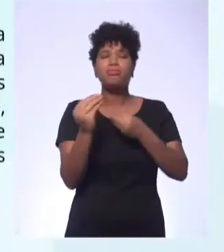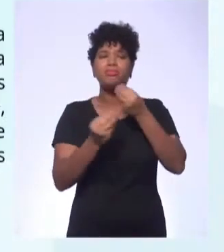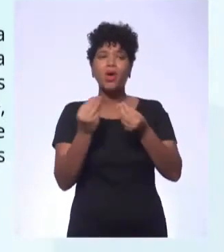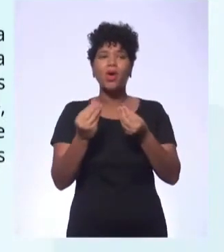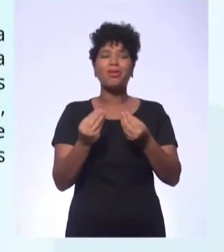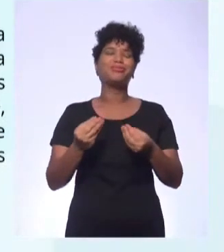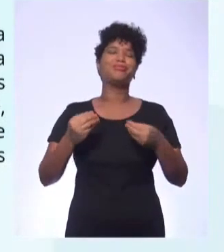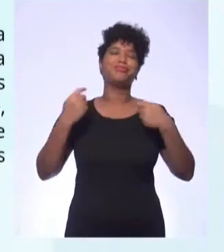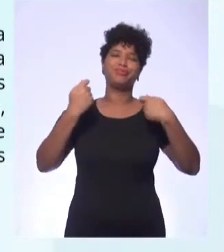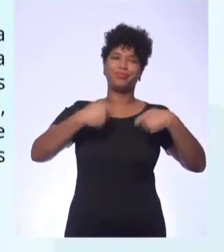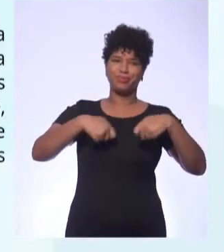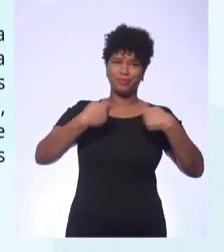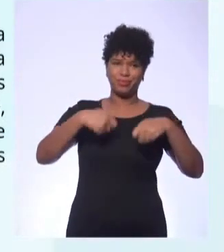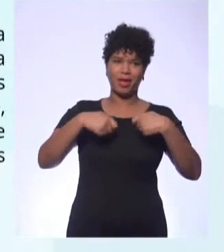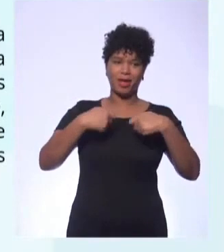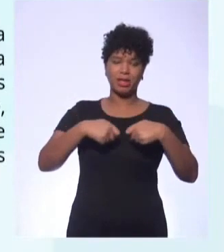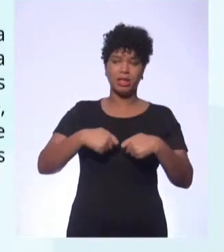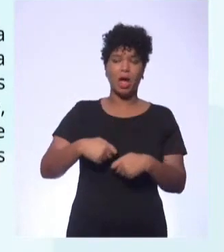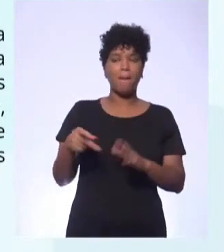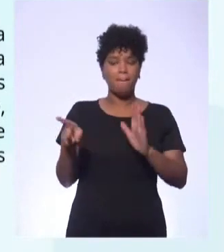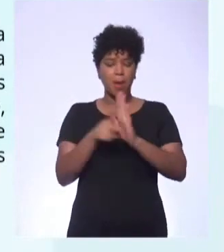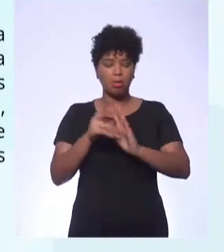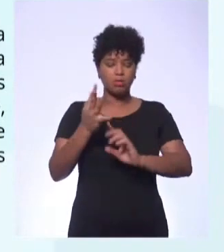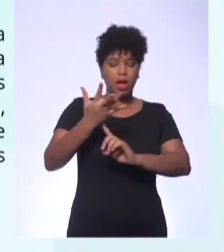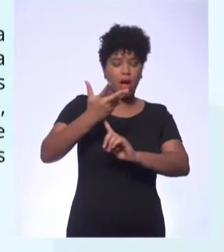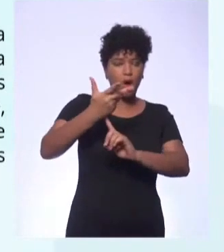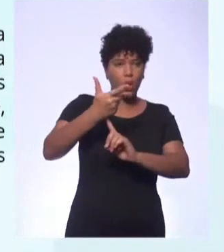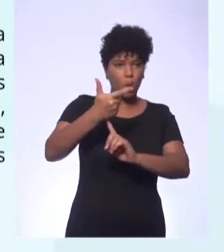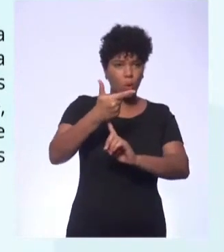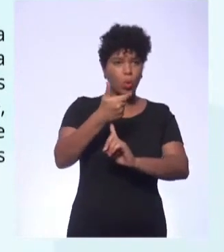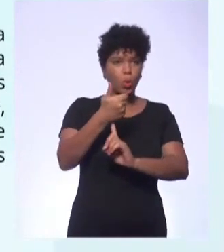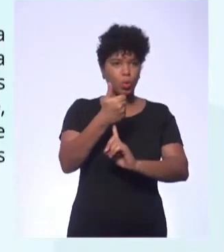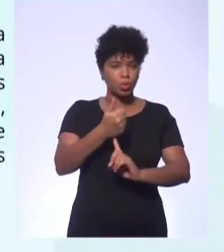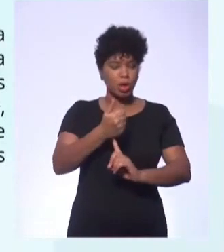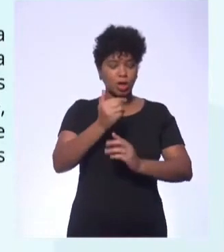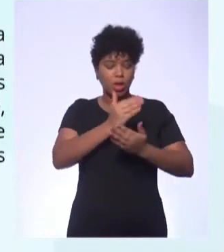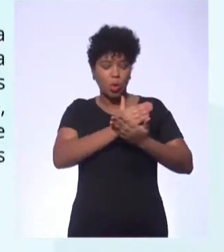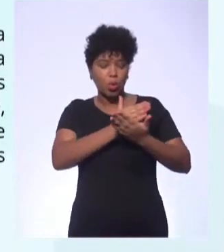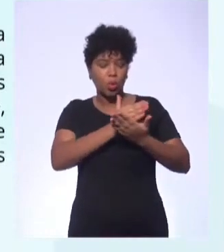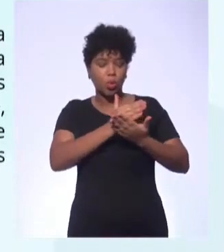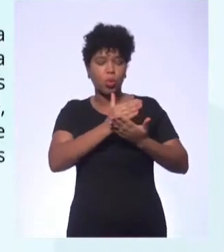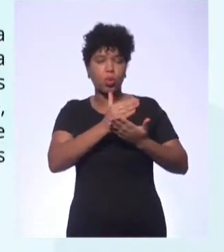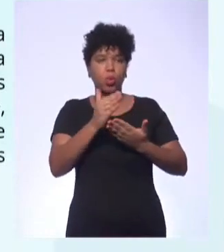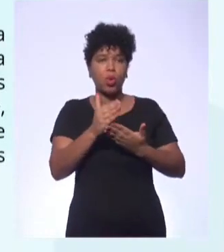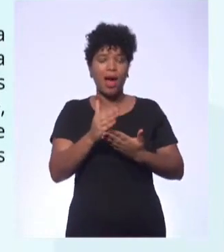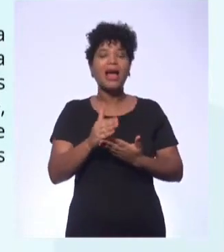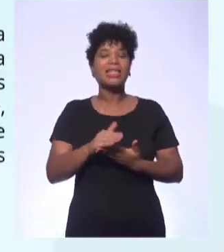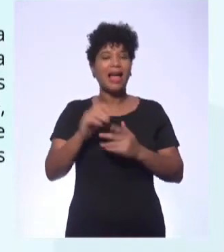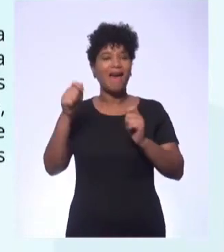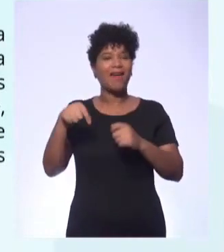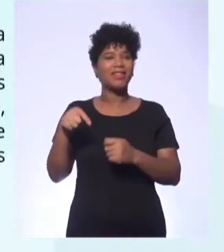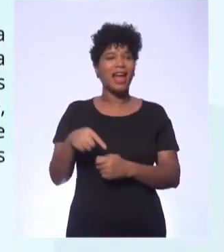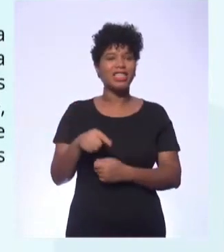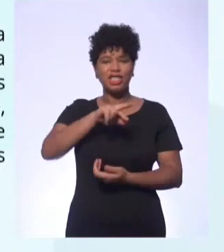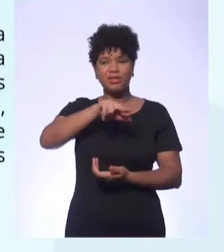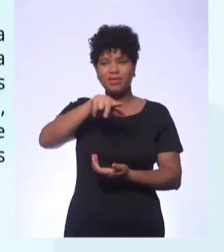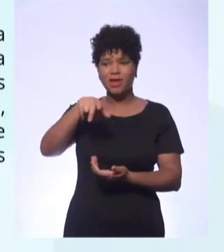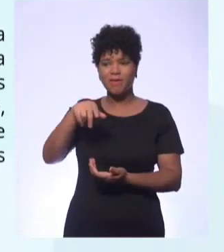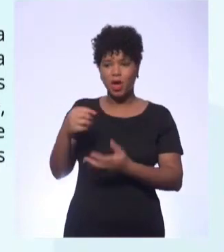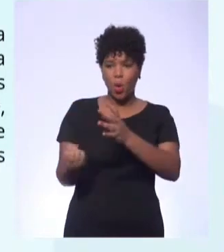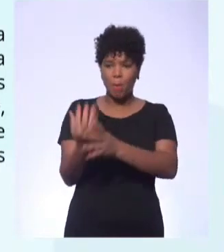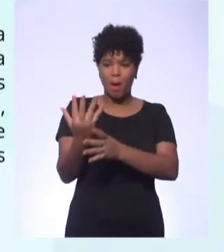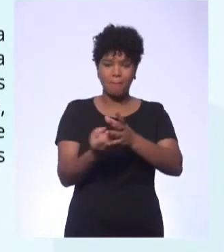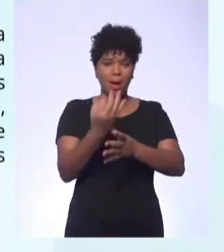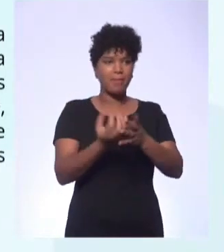A necessidade de se pensar a arte, né? Na medida em que o fazer artístico perpassa pelas dimensões estéticas, subjetivas, imagéticas